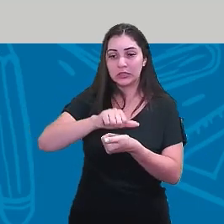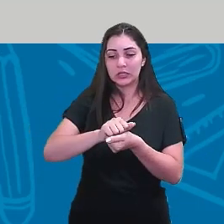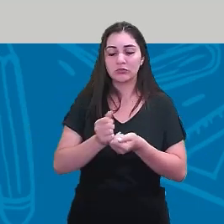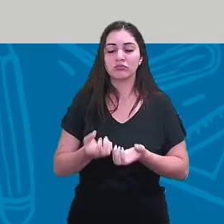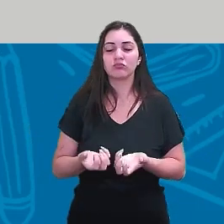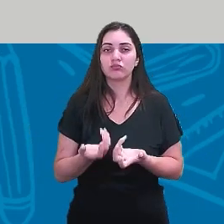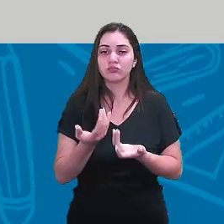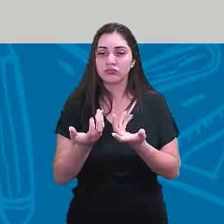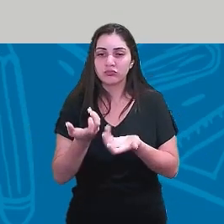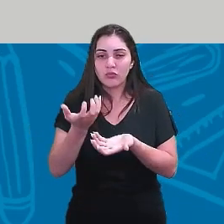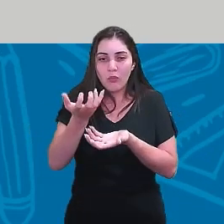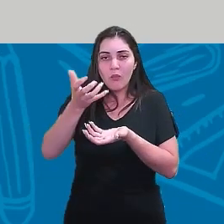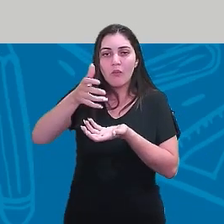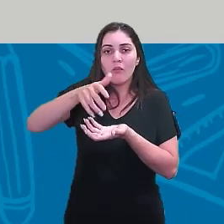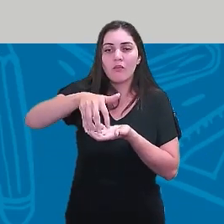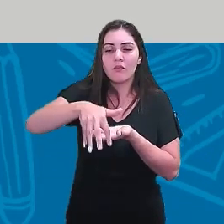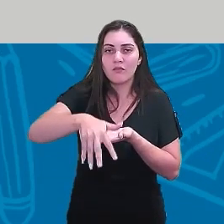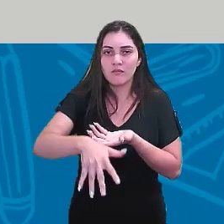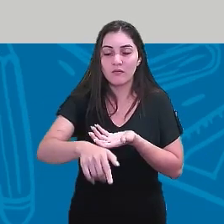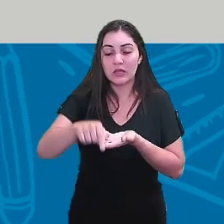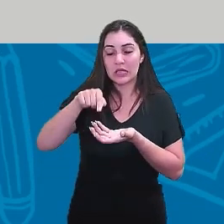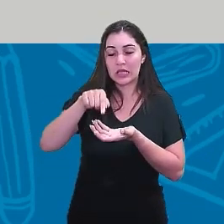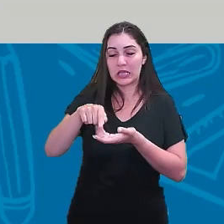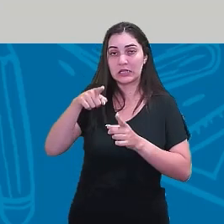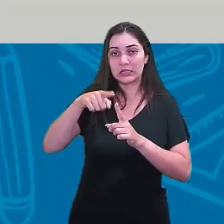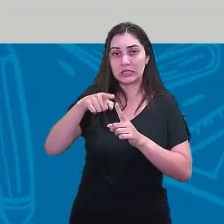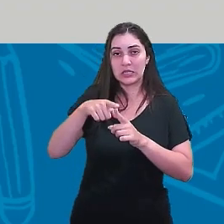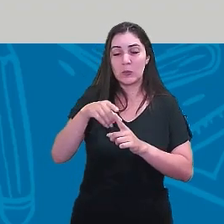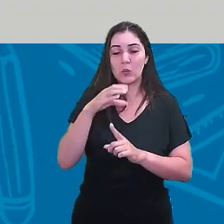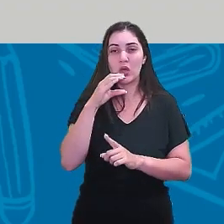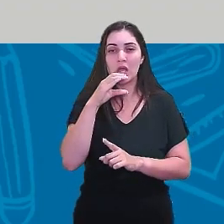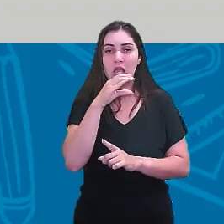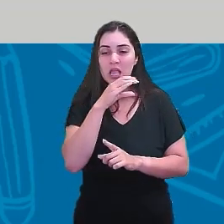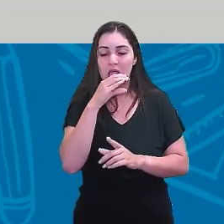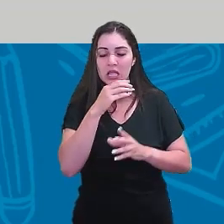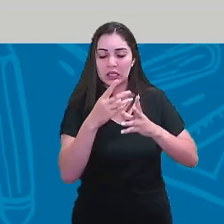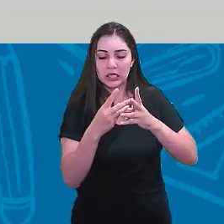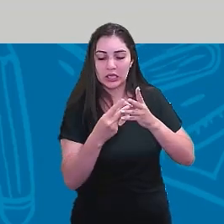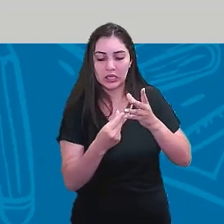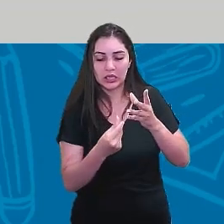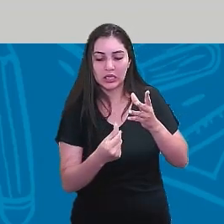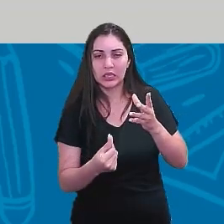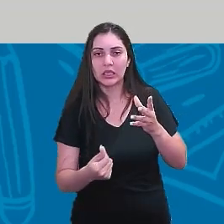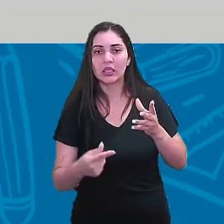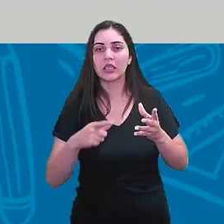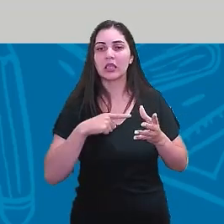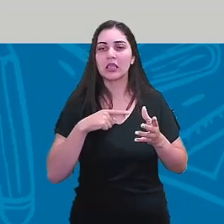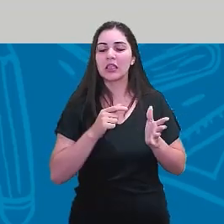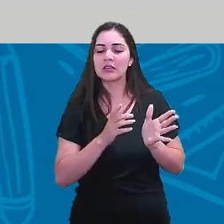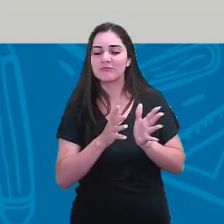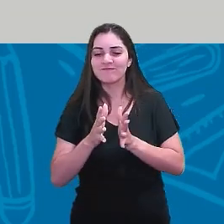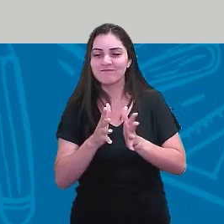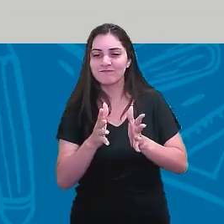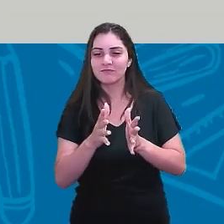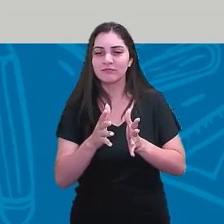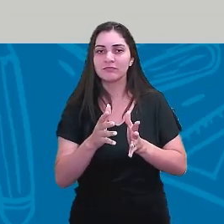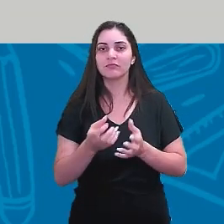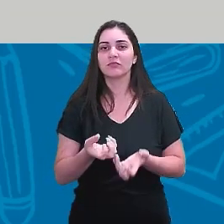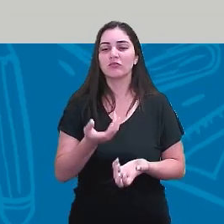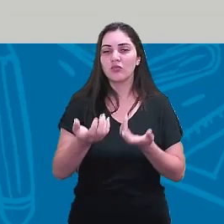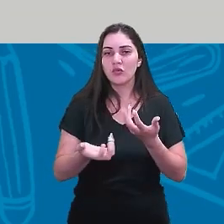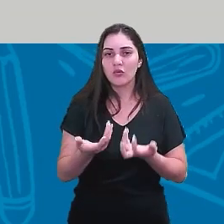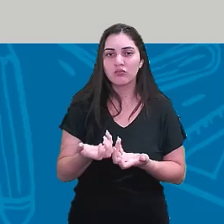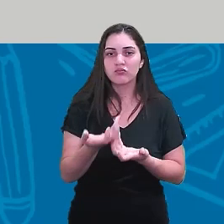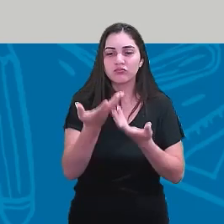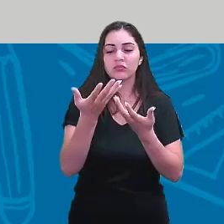à superfície. Esse material quente e pastoso costuma encontrar brechas para a sua ascensão das zonas